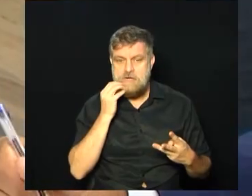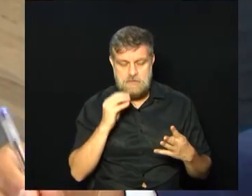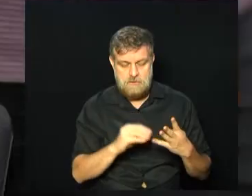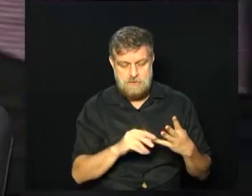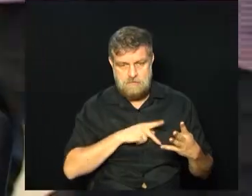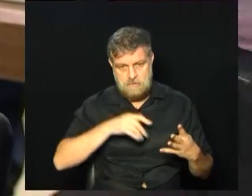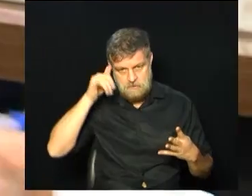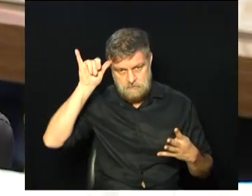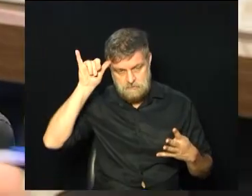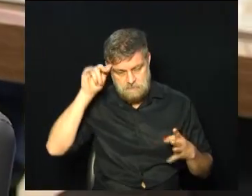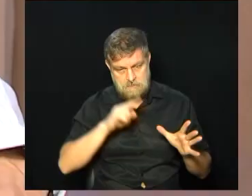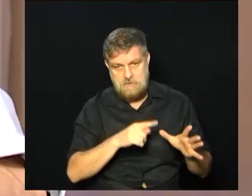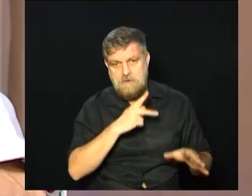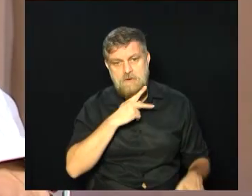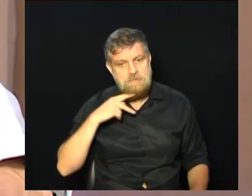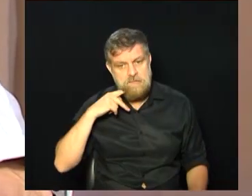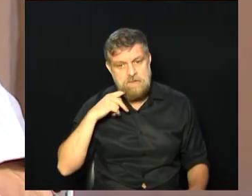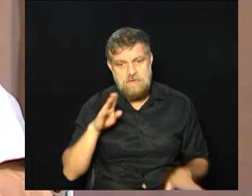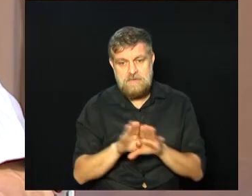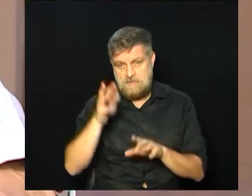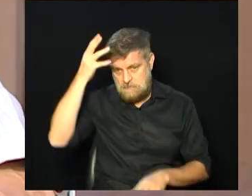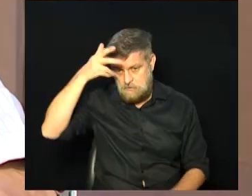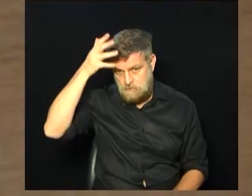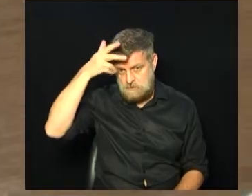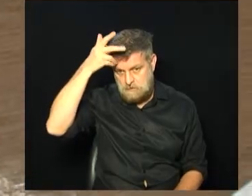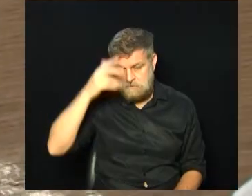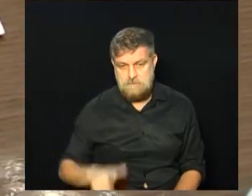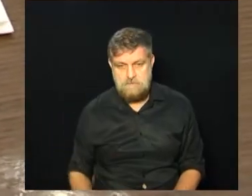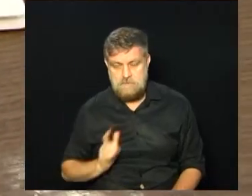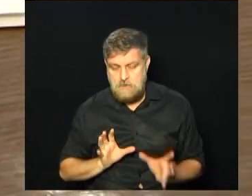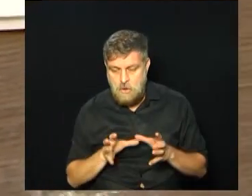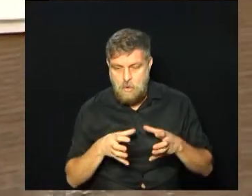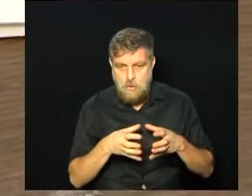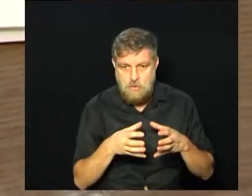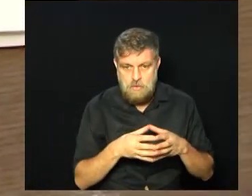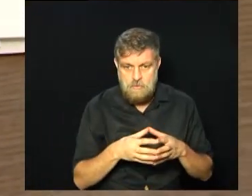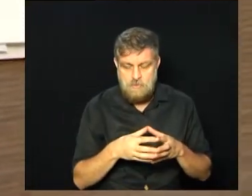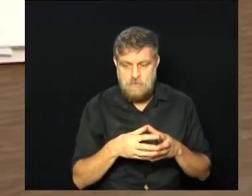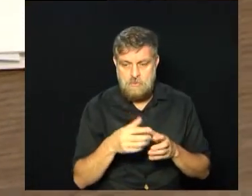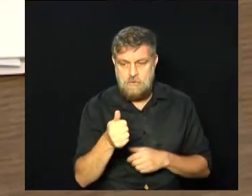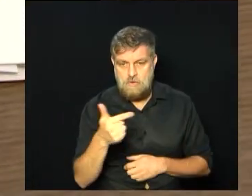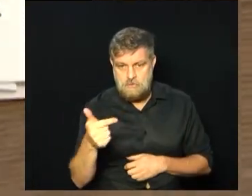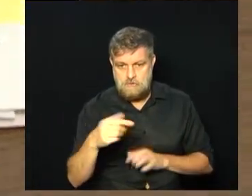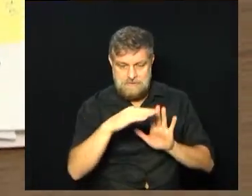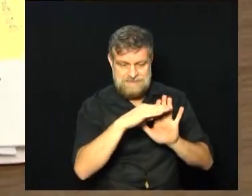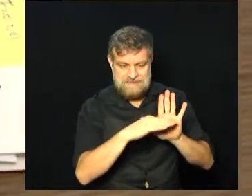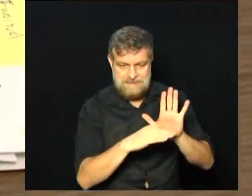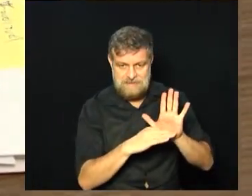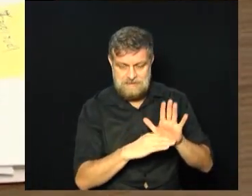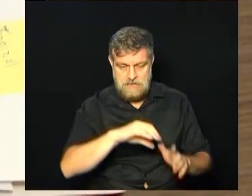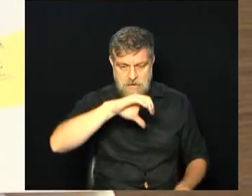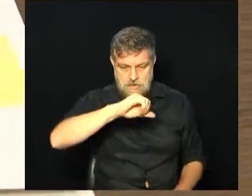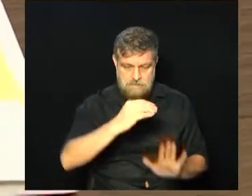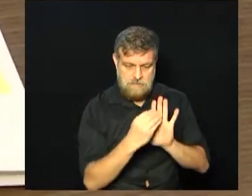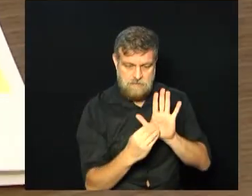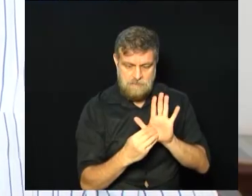Paulo Búfalo, Permínio Monteiro e Rodrigo da Farmadic, a comissão votou 12 itens, 9 da pauta e 3